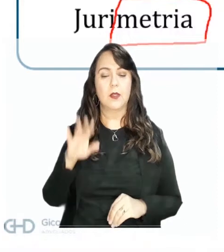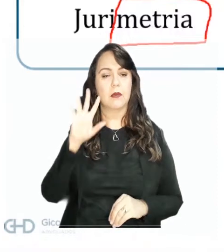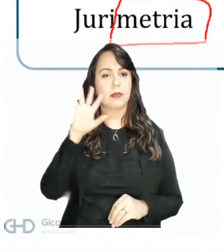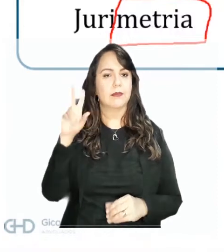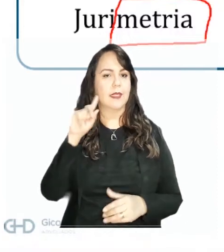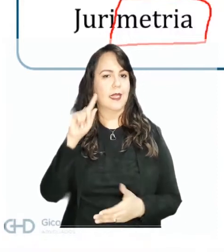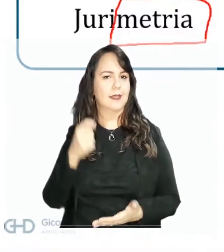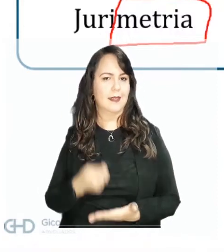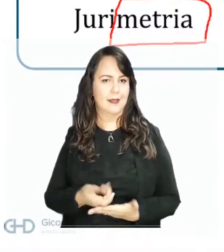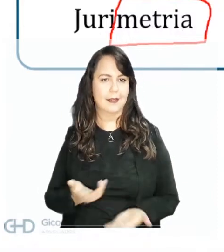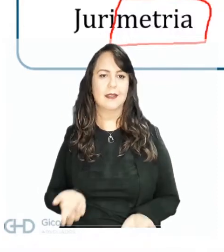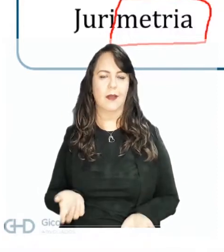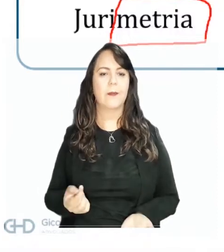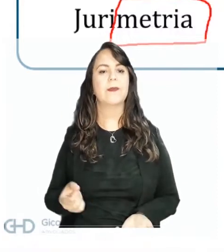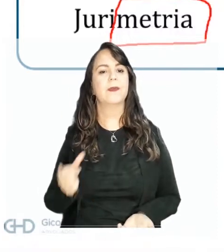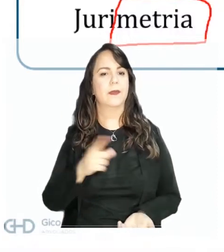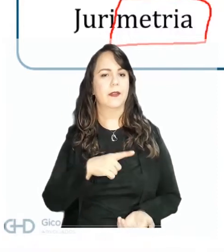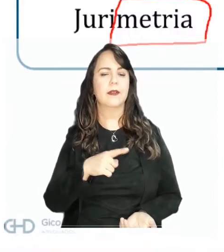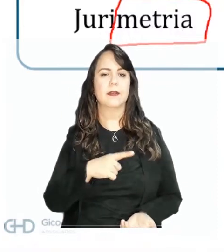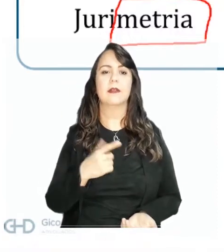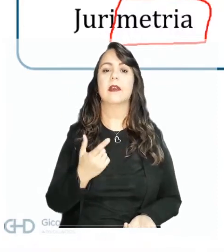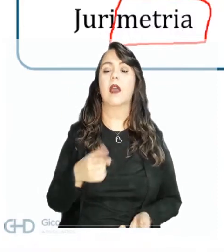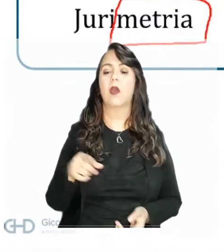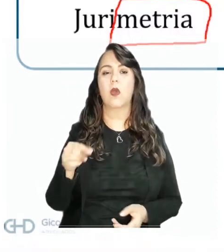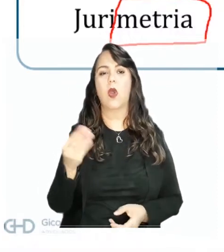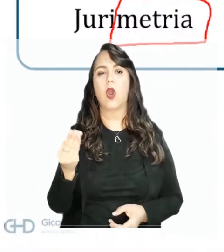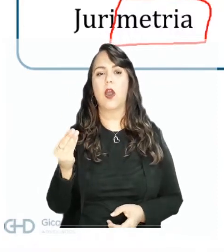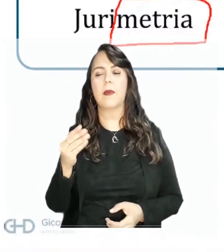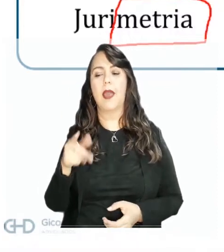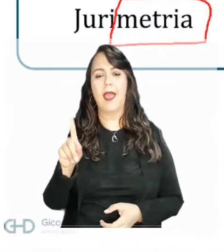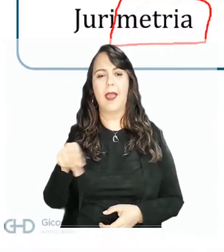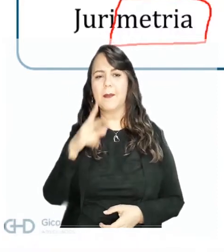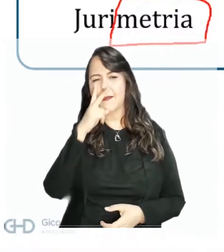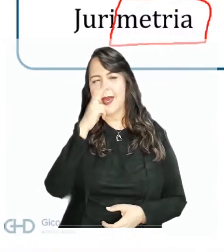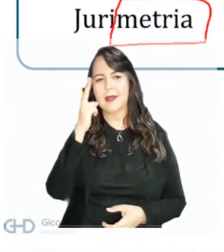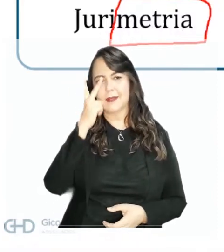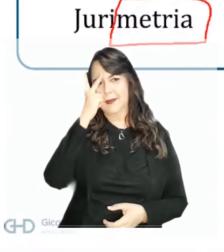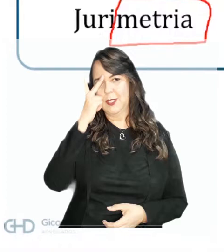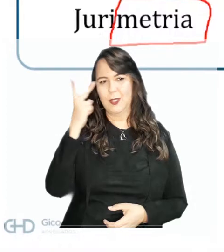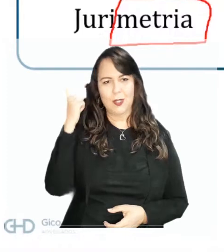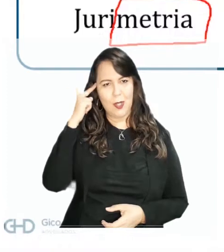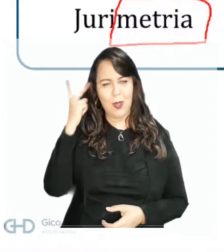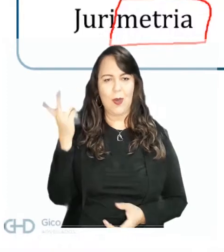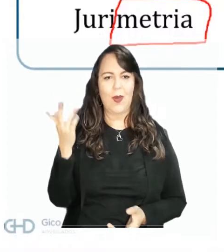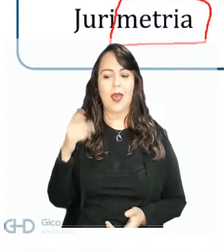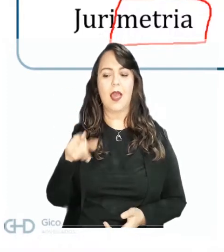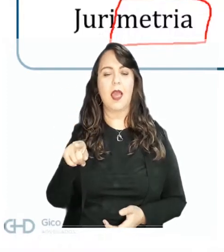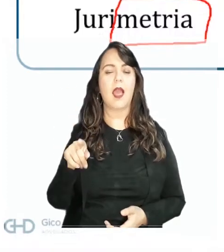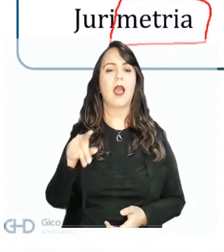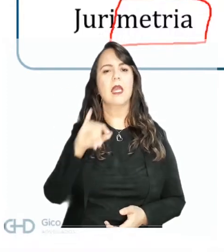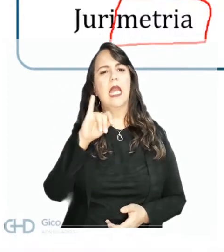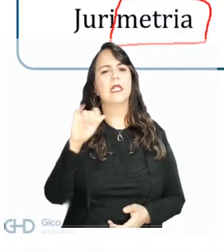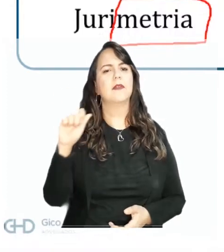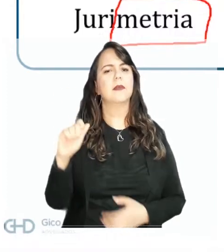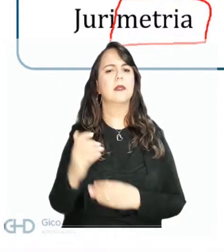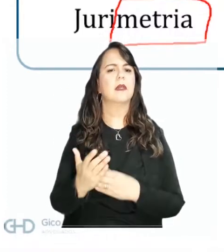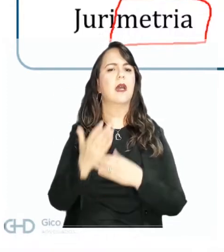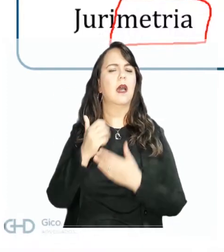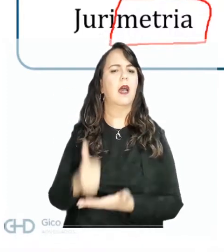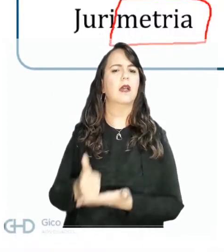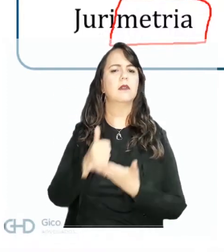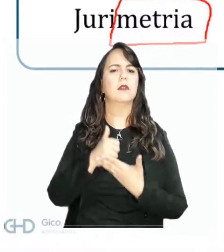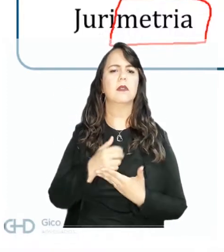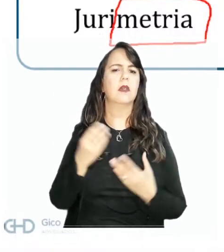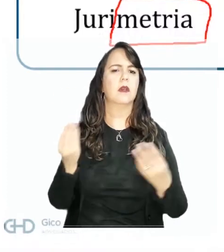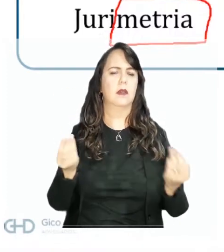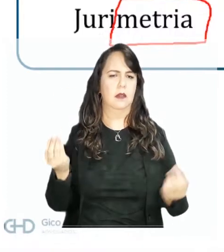é isso, como se fosse uma pessoa. Como é que a inteligência artificial pode ser útil? Inteligência artificial pode ser útil de várias formas. Vamos pensar do ponto de vista